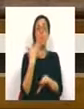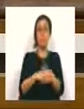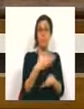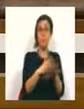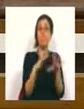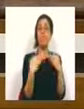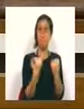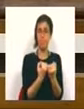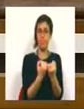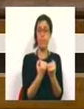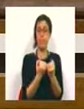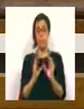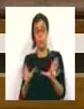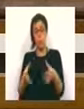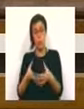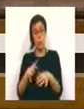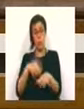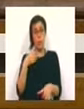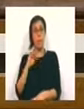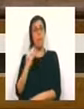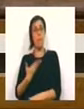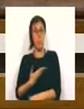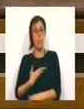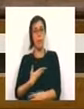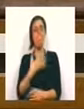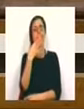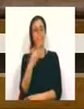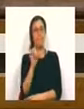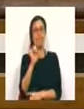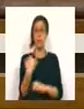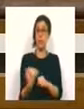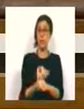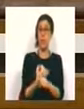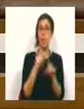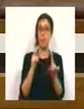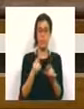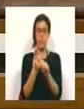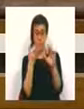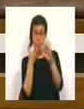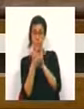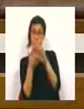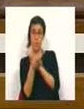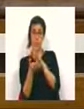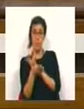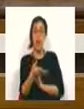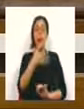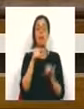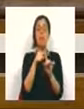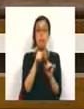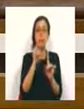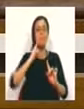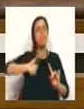social. E o grupo parlamentar do PSD acredita que o emprego e a empregabilidade são